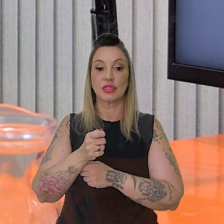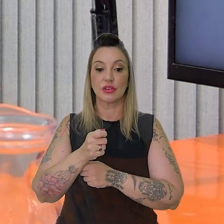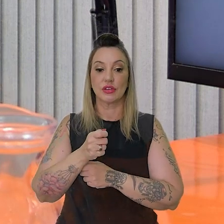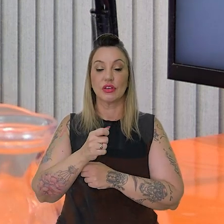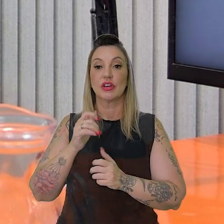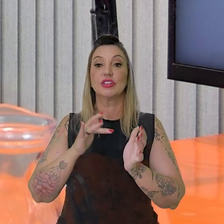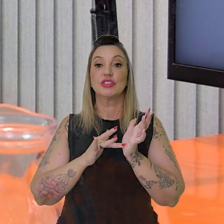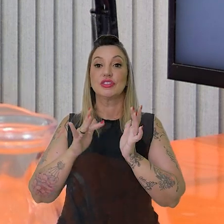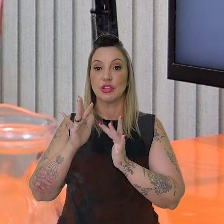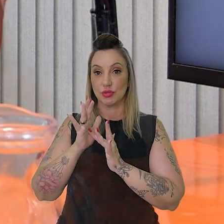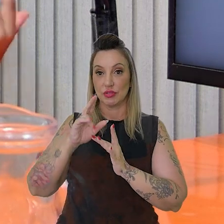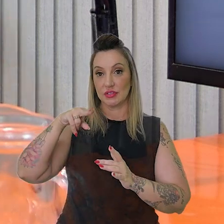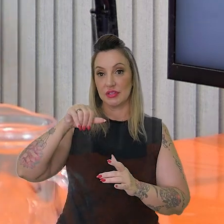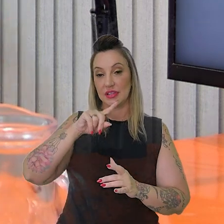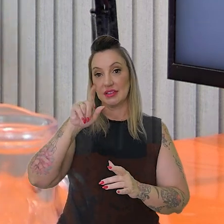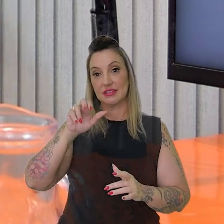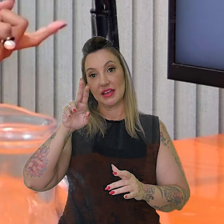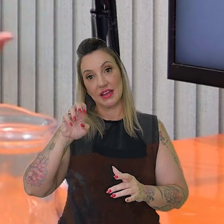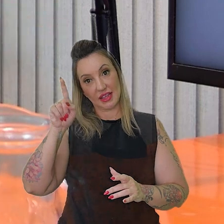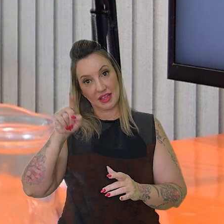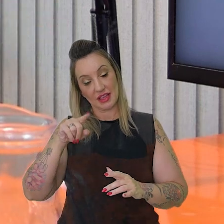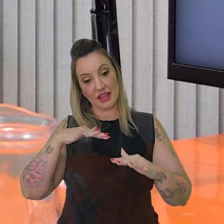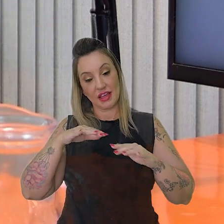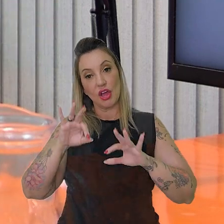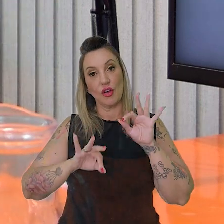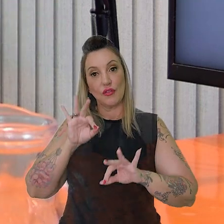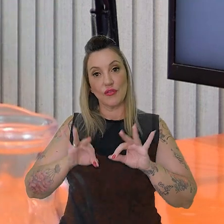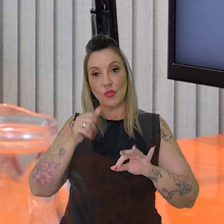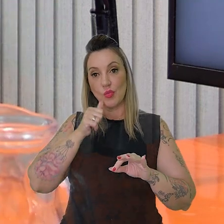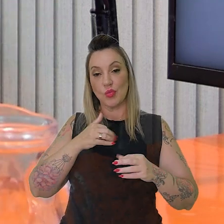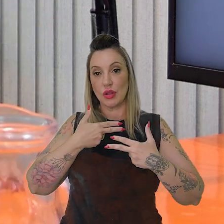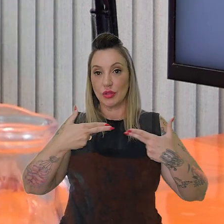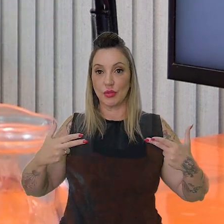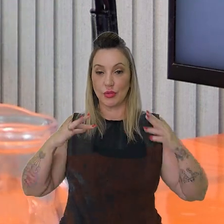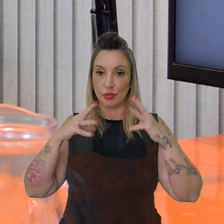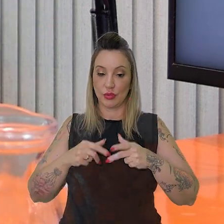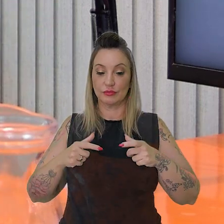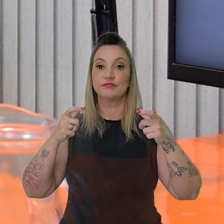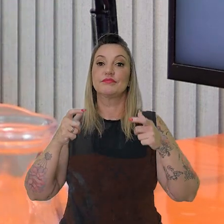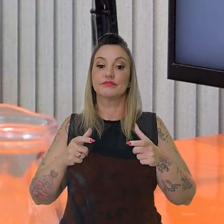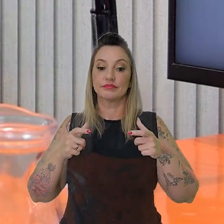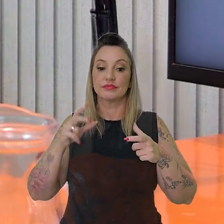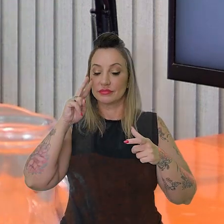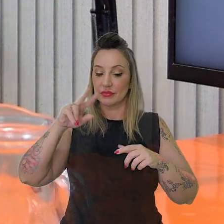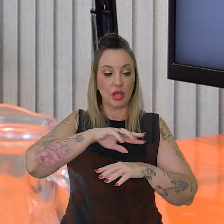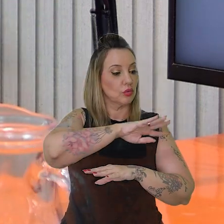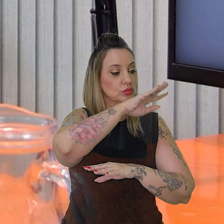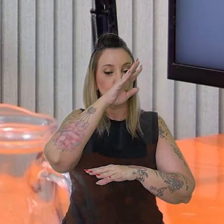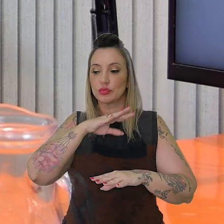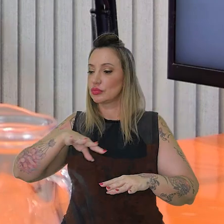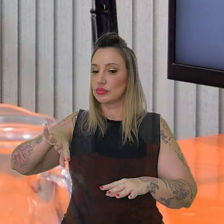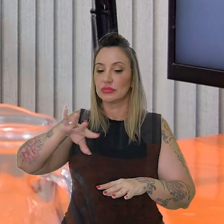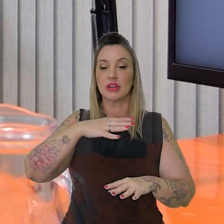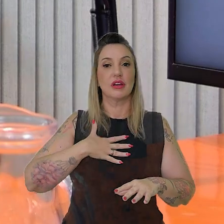tá movimentando uma galera aí eu vou dar oficina para todas as mulheres lá e vai ser no local que você vê a